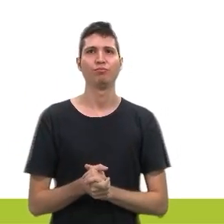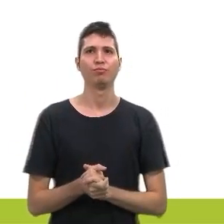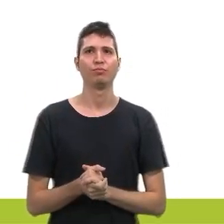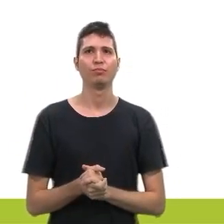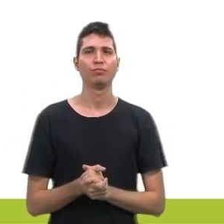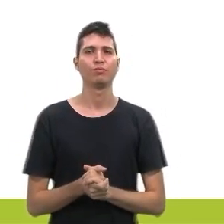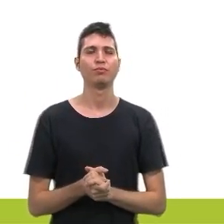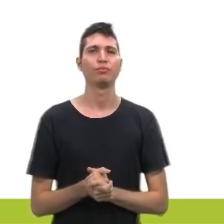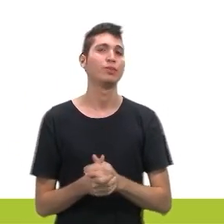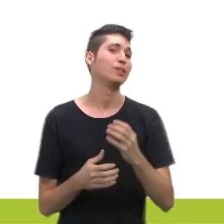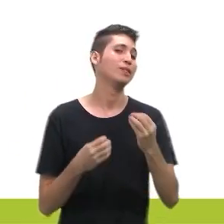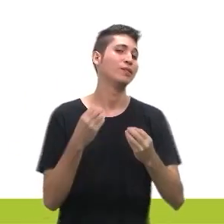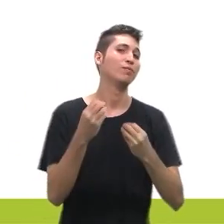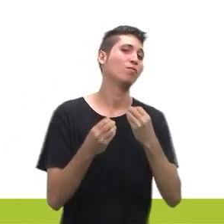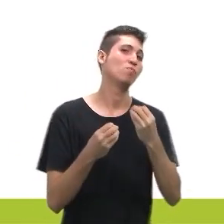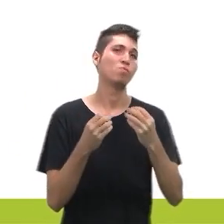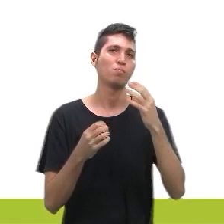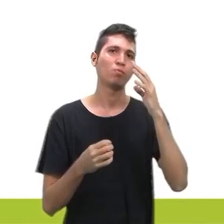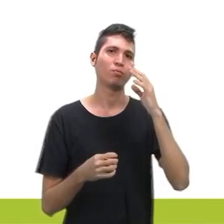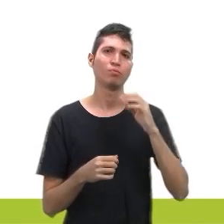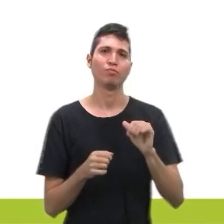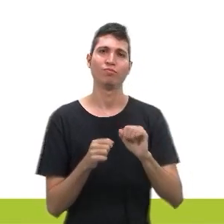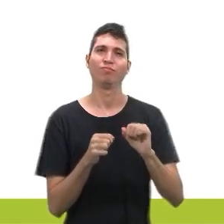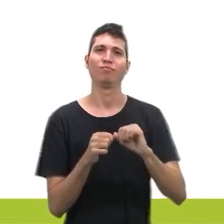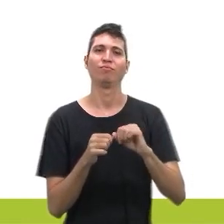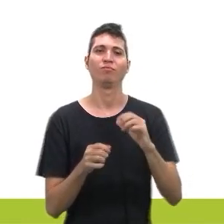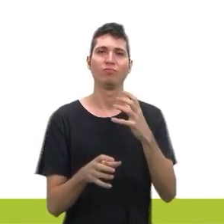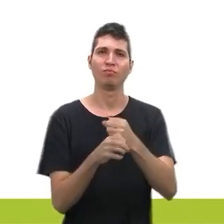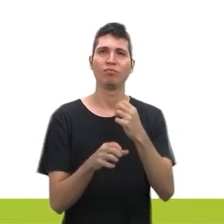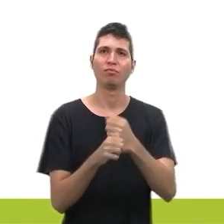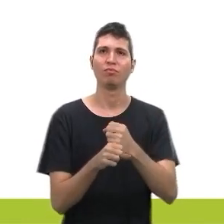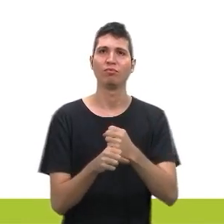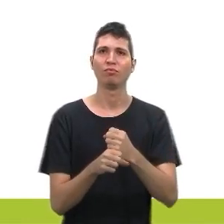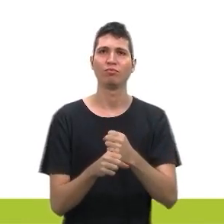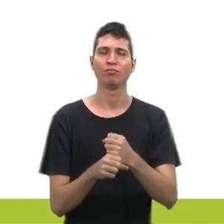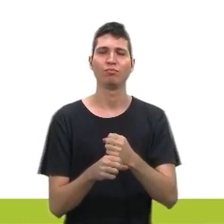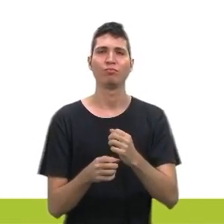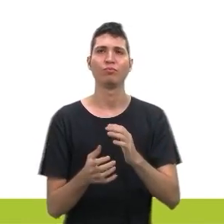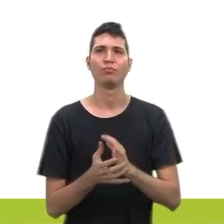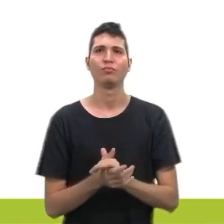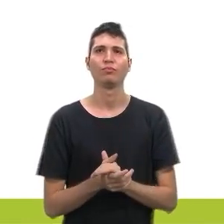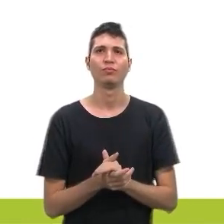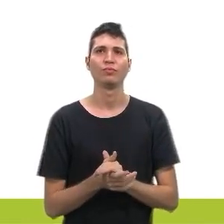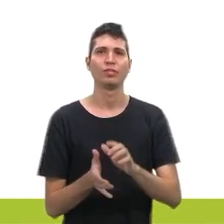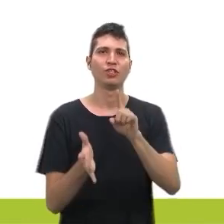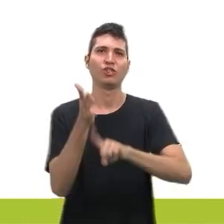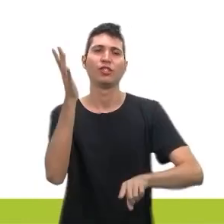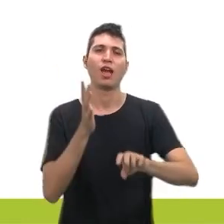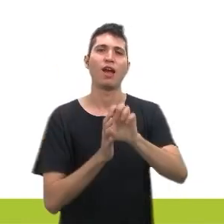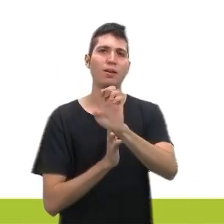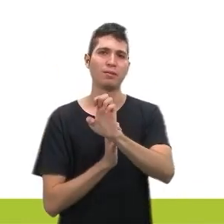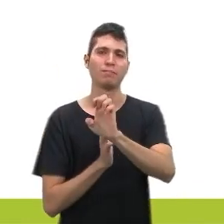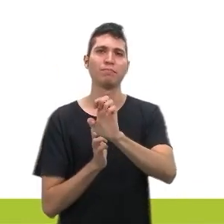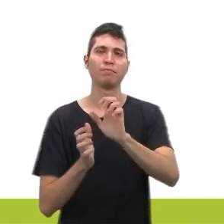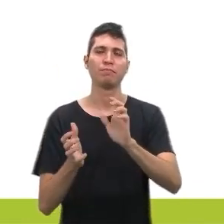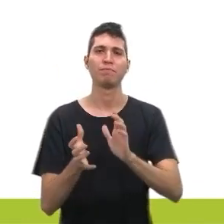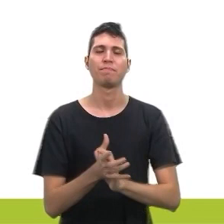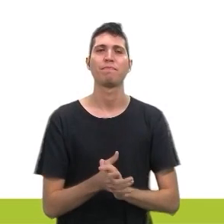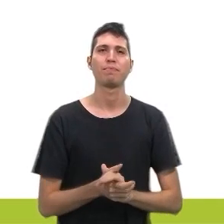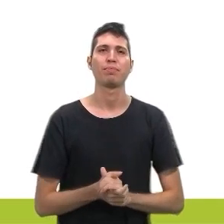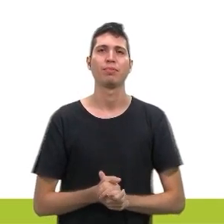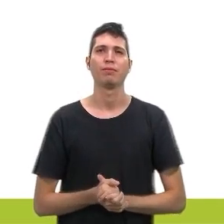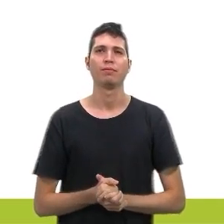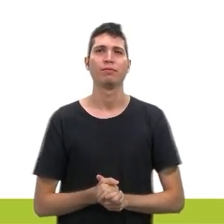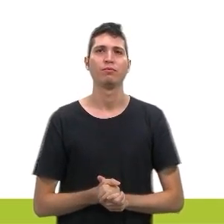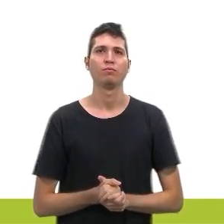Como é que eu resolvo essa questão do Enem? Olha aqui, ó, o que aconteceu. Olha o que aconteceu. Eu resolvi, das 3 perguntinhas das Marias, né, moda,